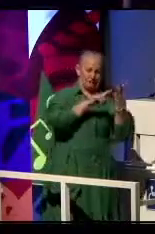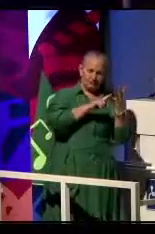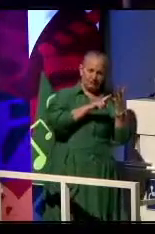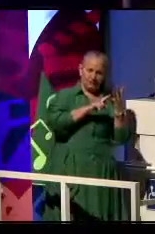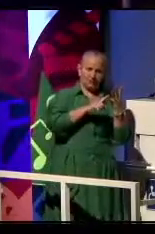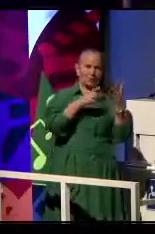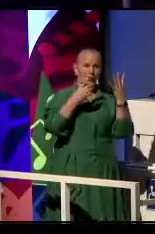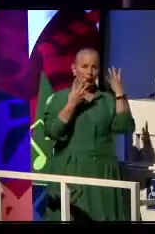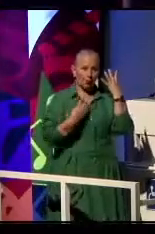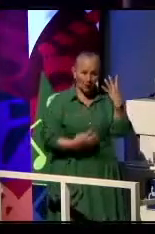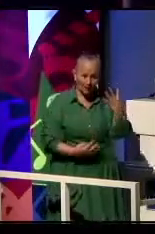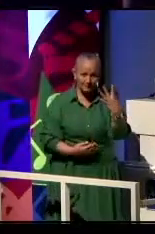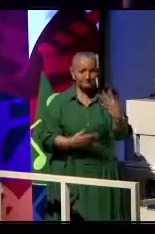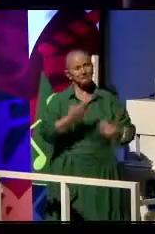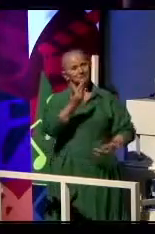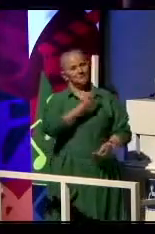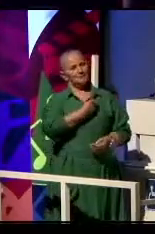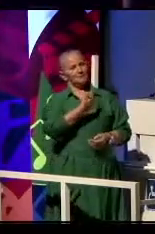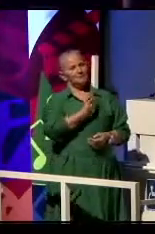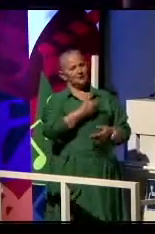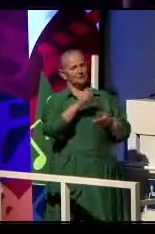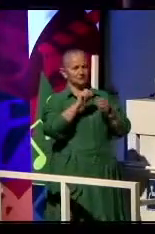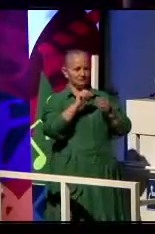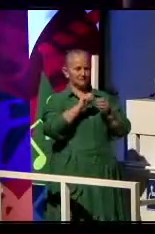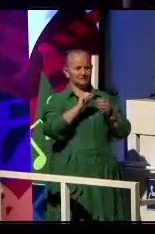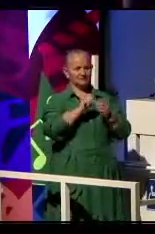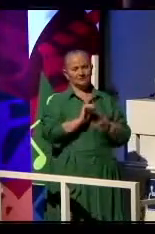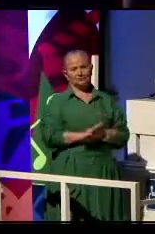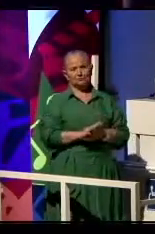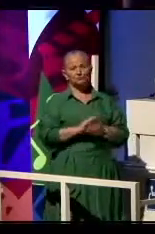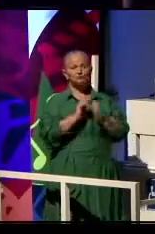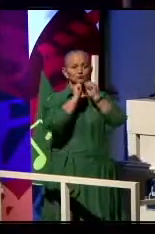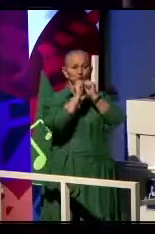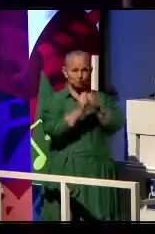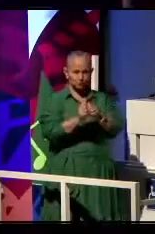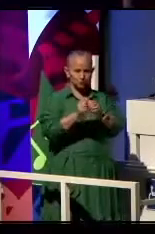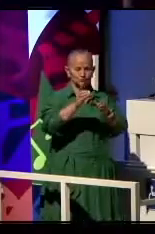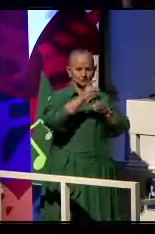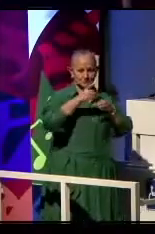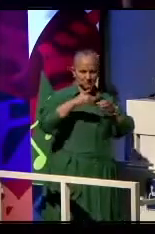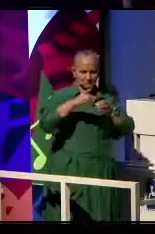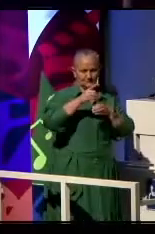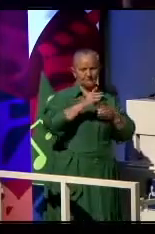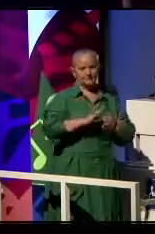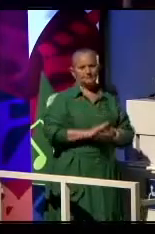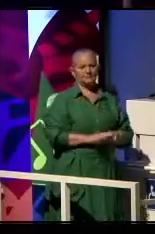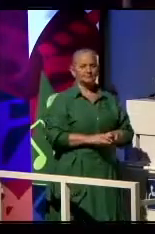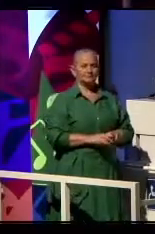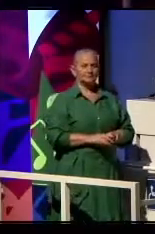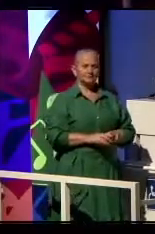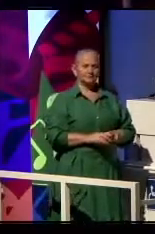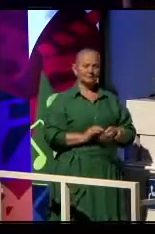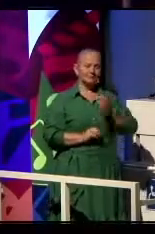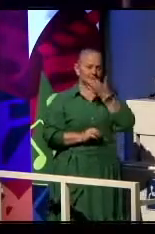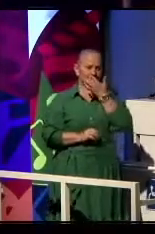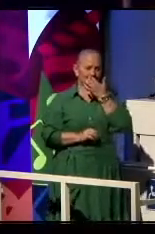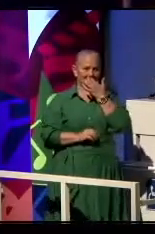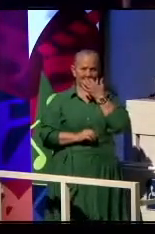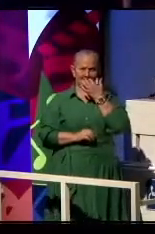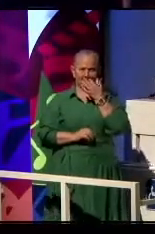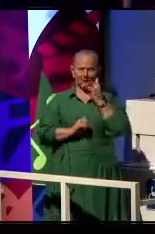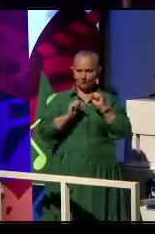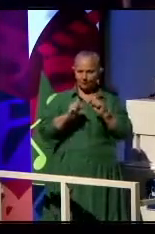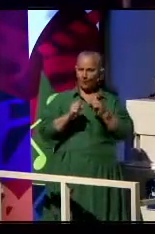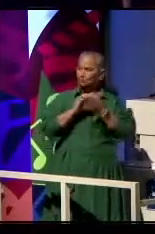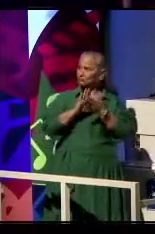música mais sacra, né? Esse lamento que é tão presente na música do Milton Nascimento. Pode passar,